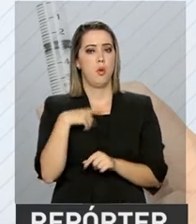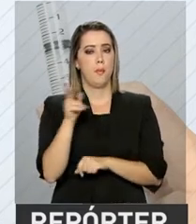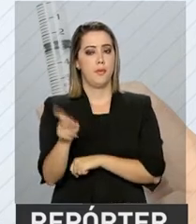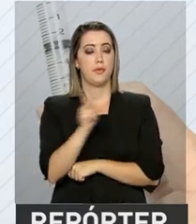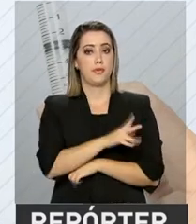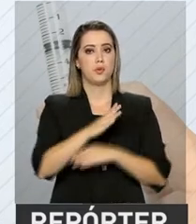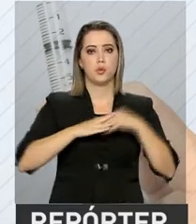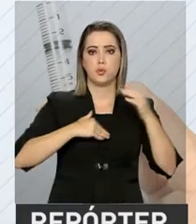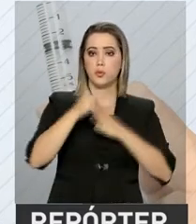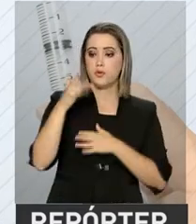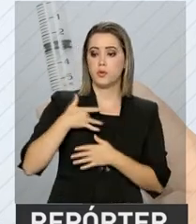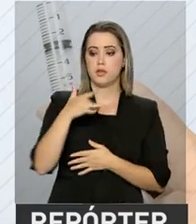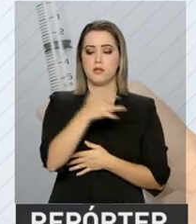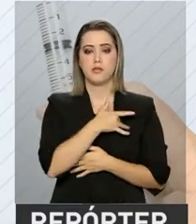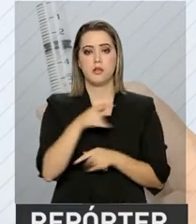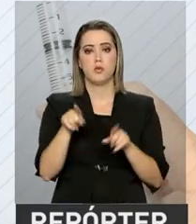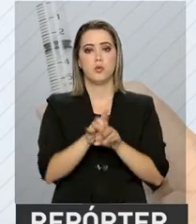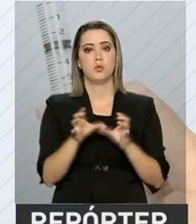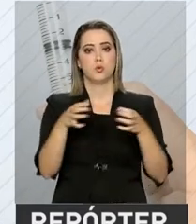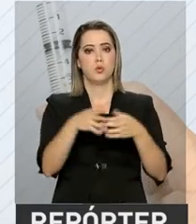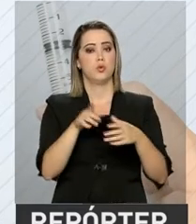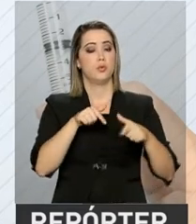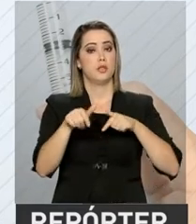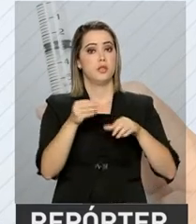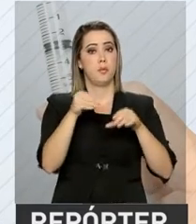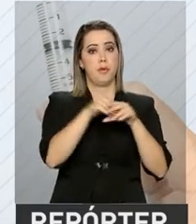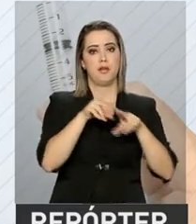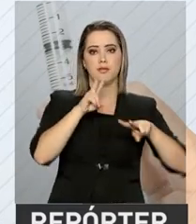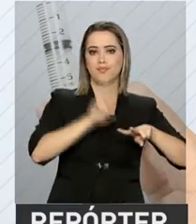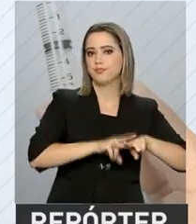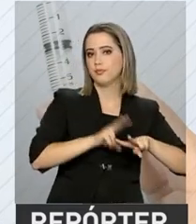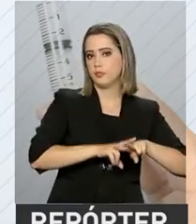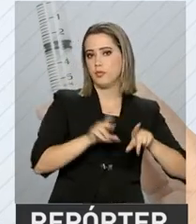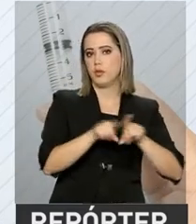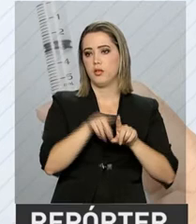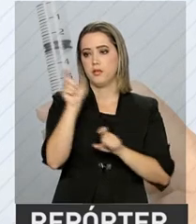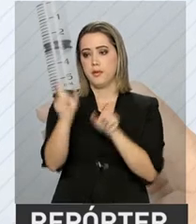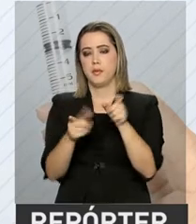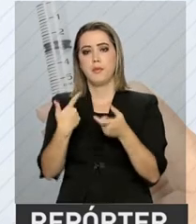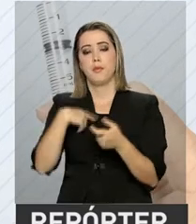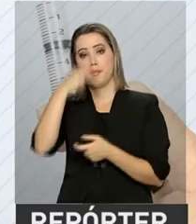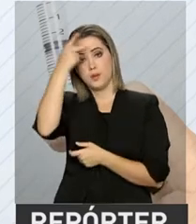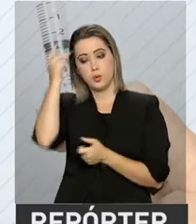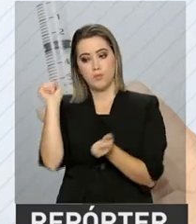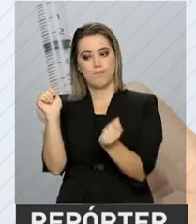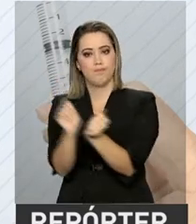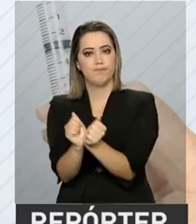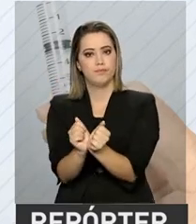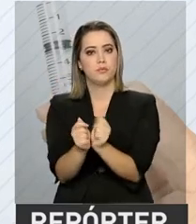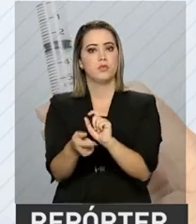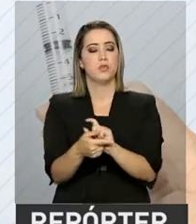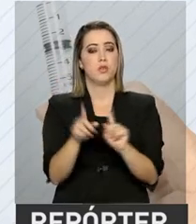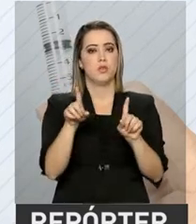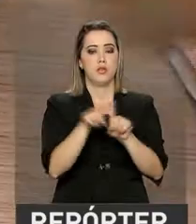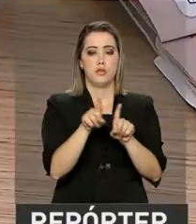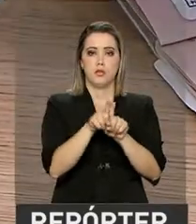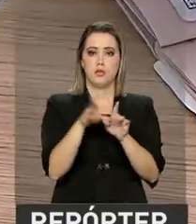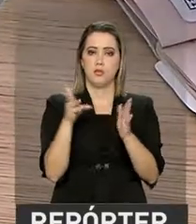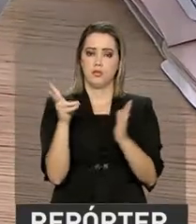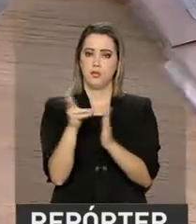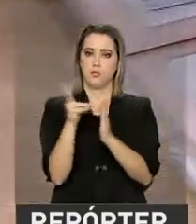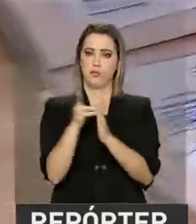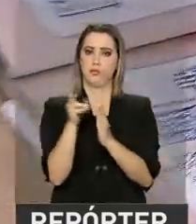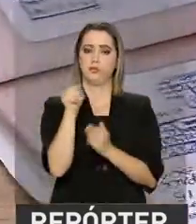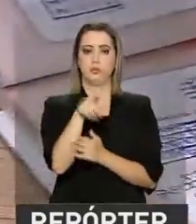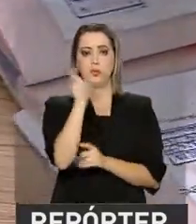e funcionários do sistema prisional jovens que estejam cumprindo medidas sócio educativas indígenas e quem